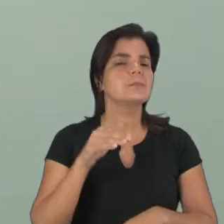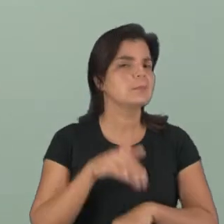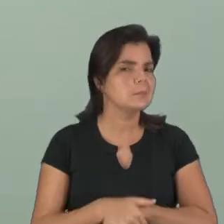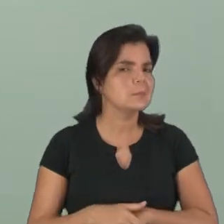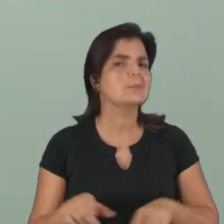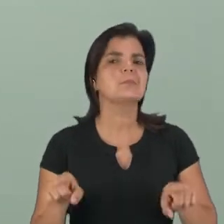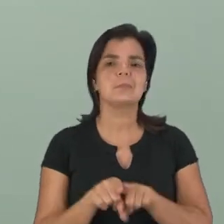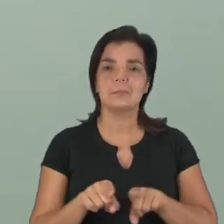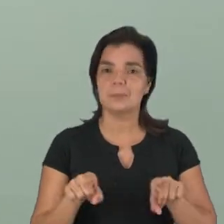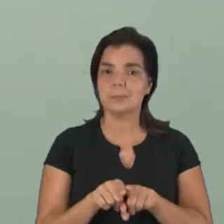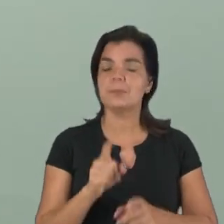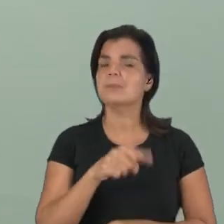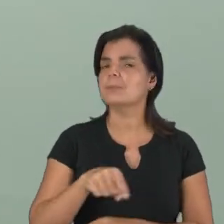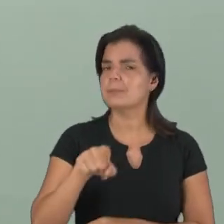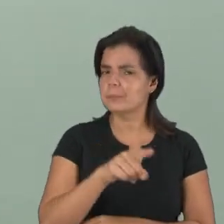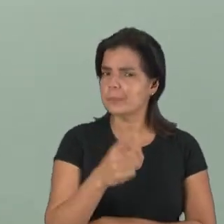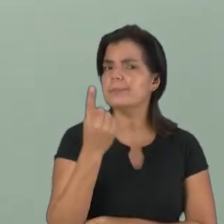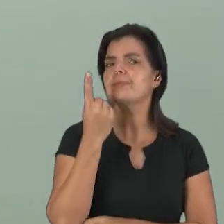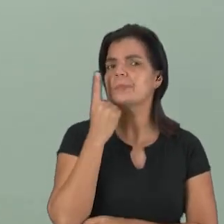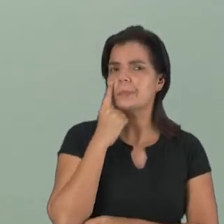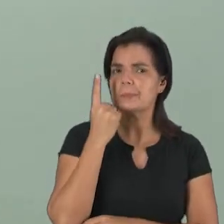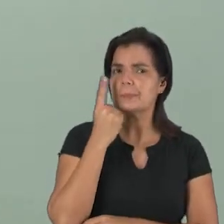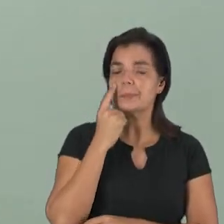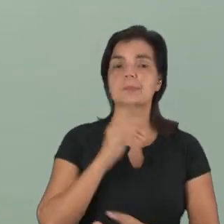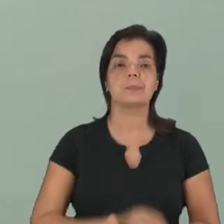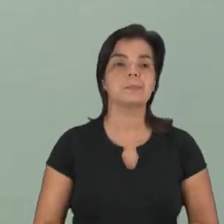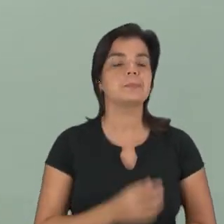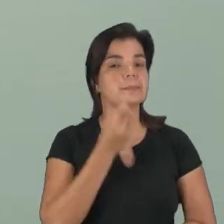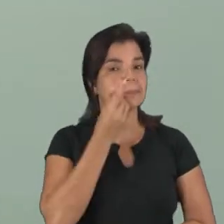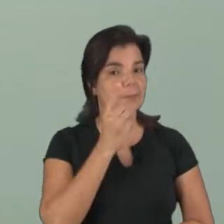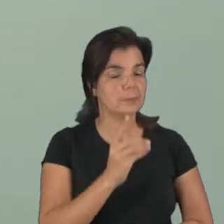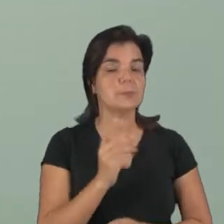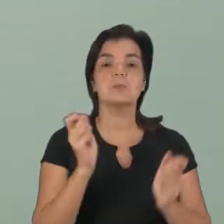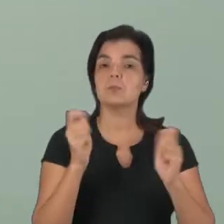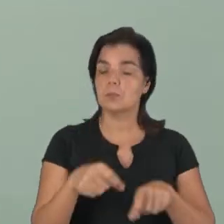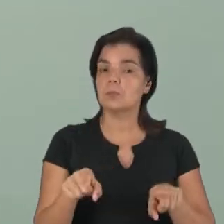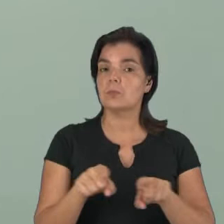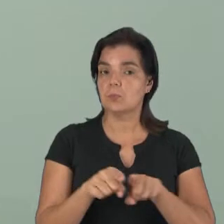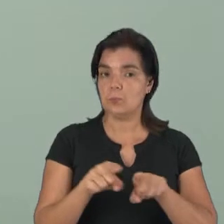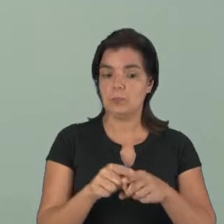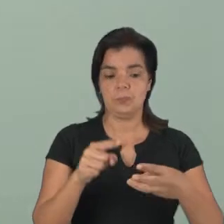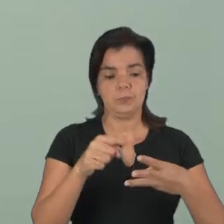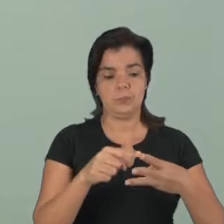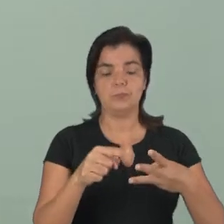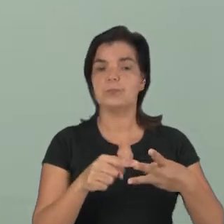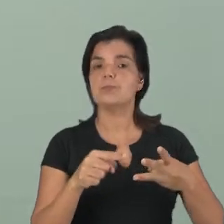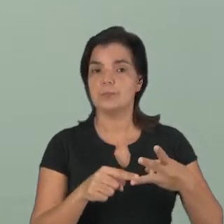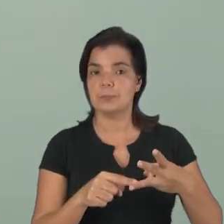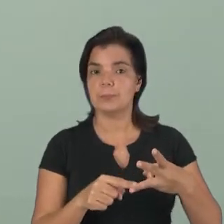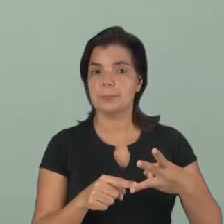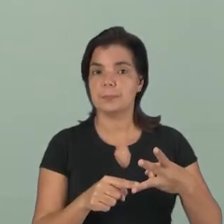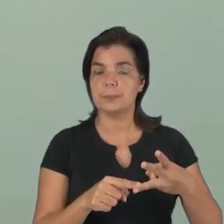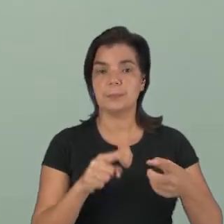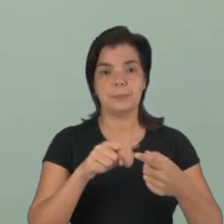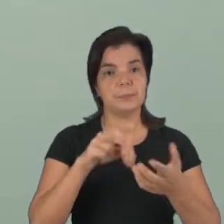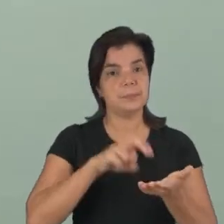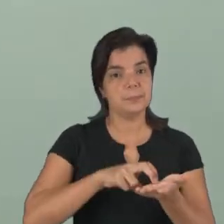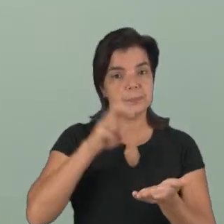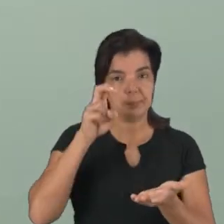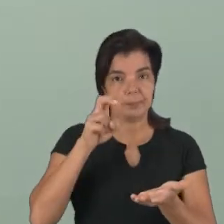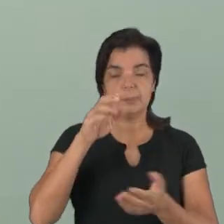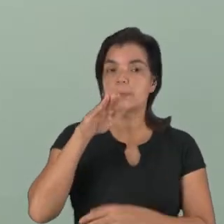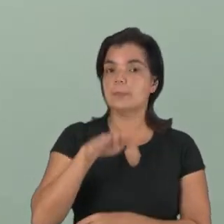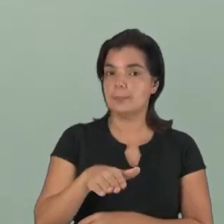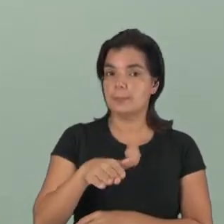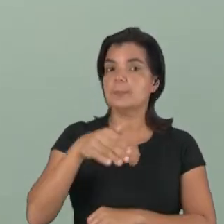também você já observarão que o dia ele pode ser dividido em três partes manhã